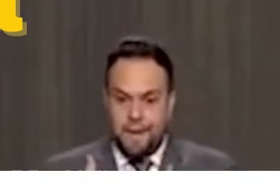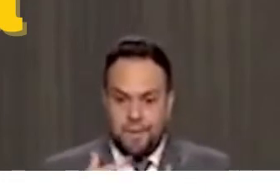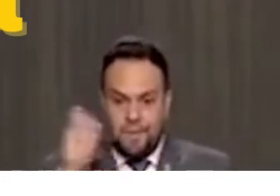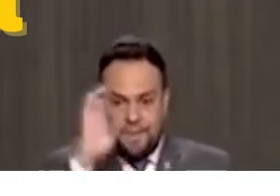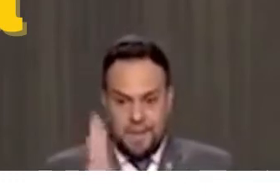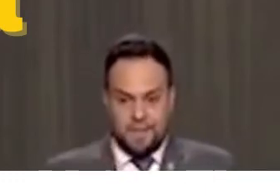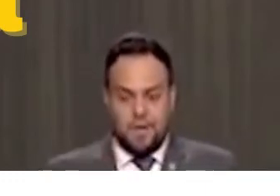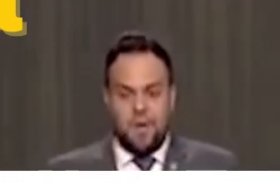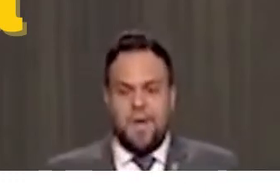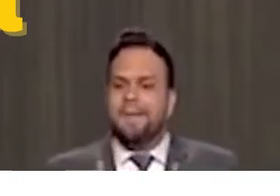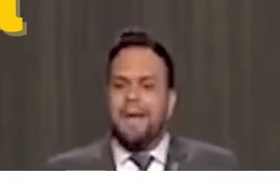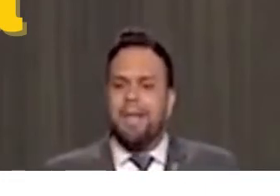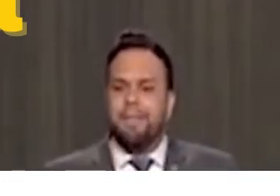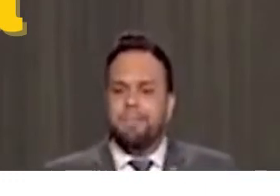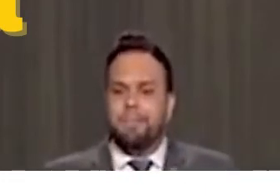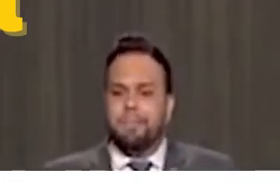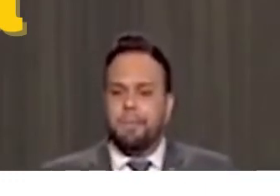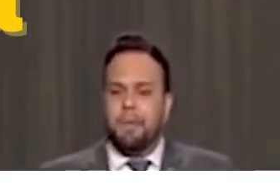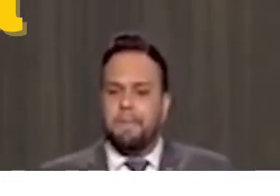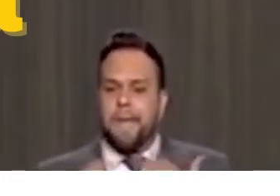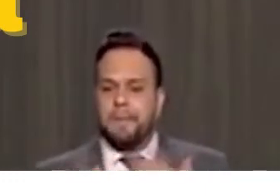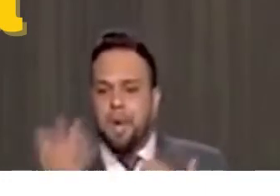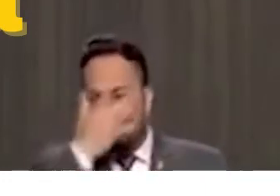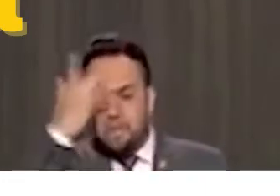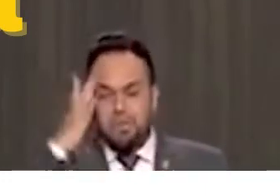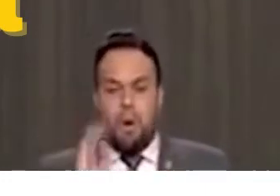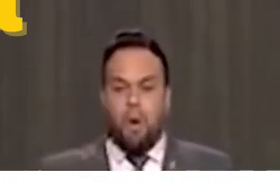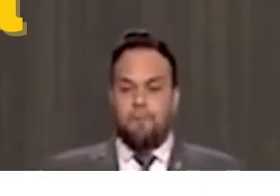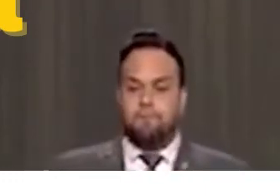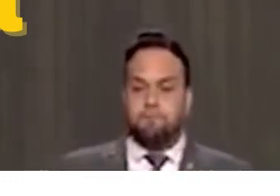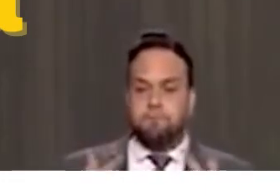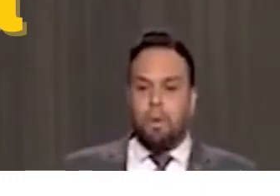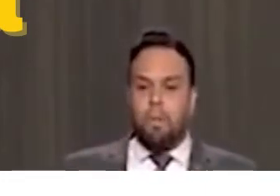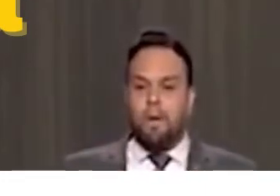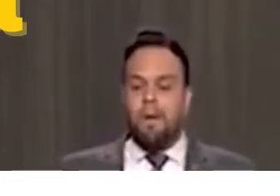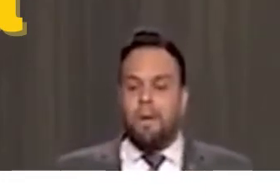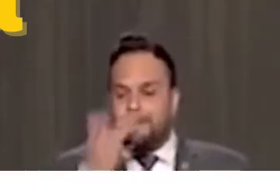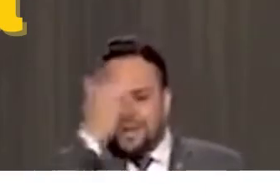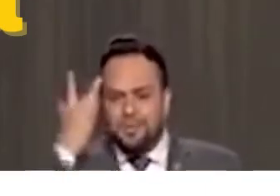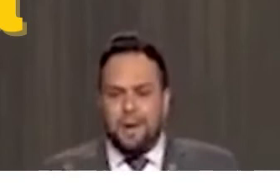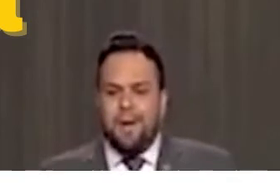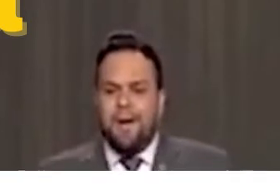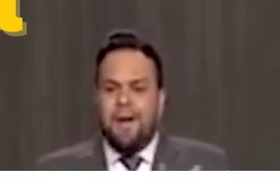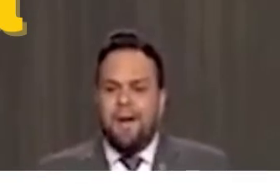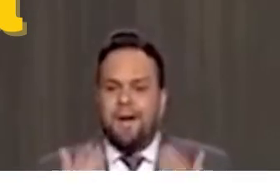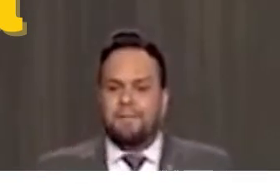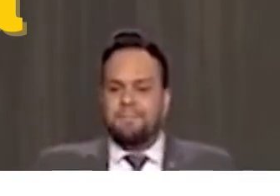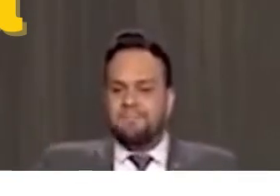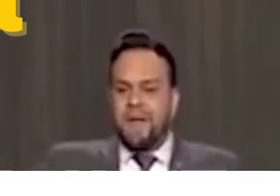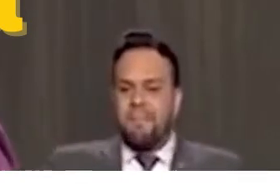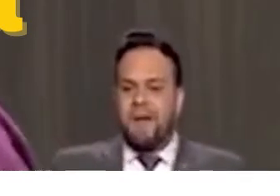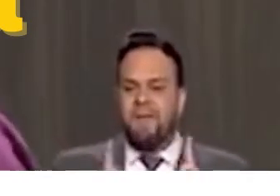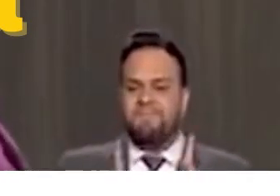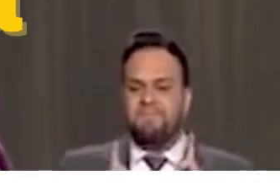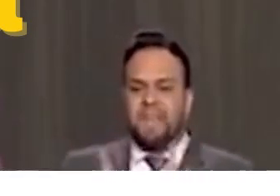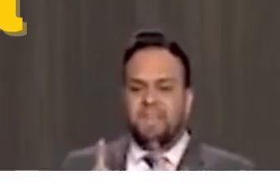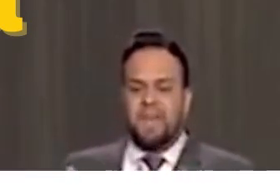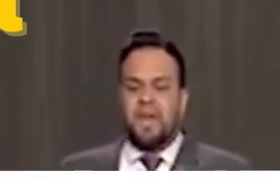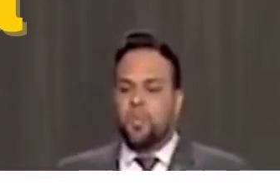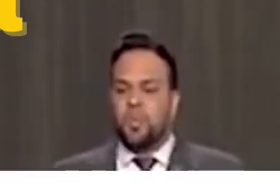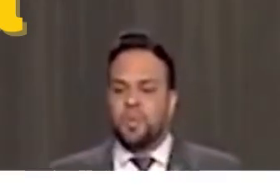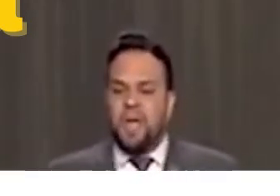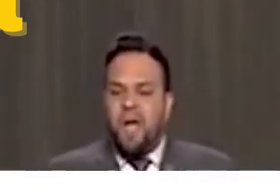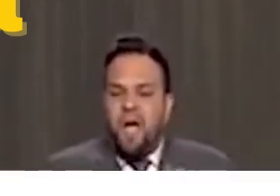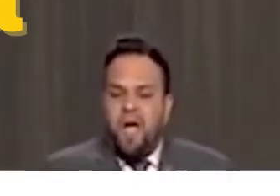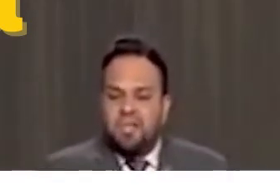Brasil? O informal, o cidadão, o pobre, coitado, que trabalha aqui sem carteira assinada,